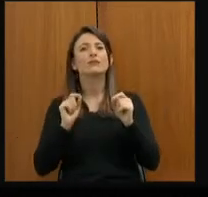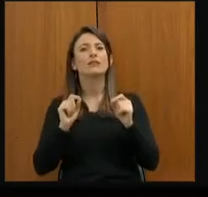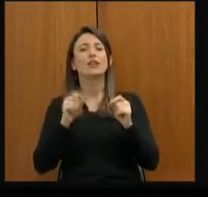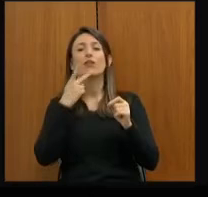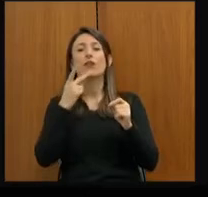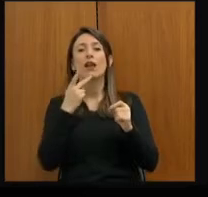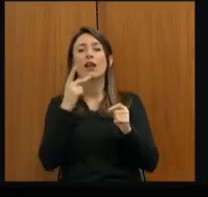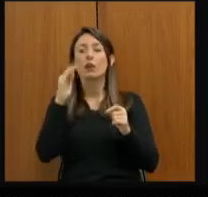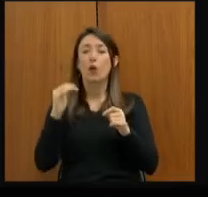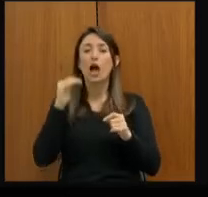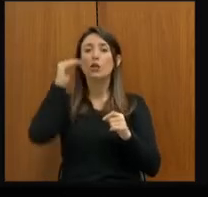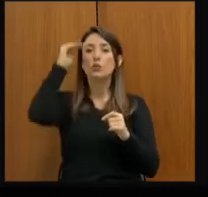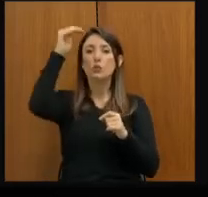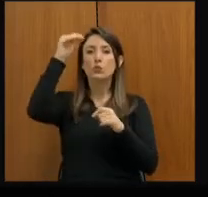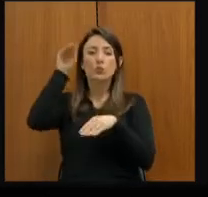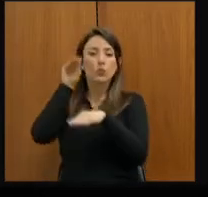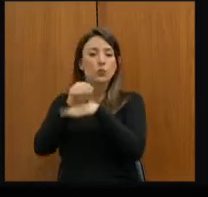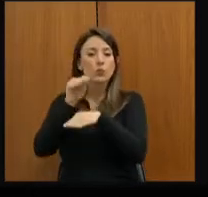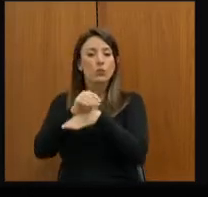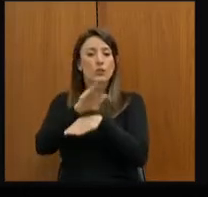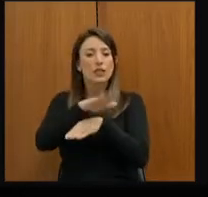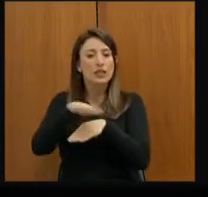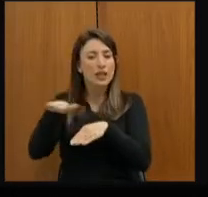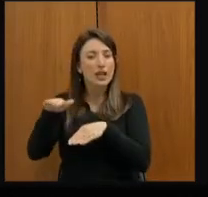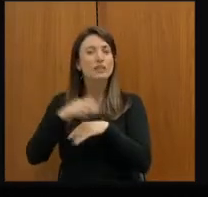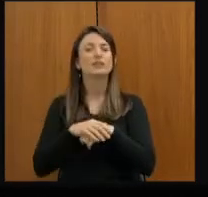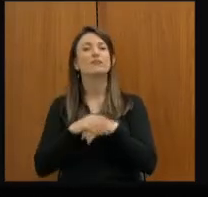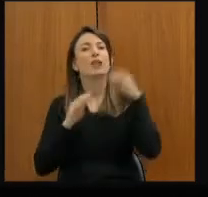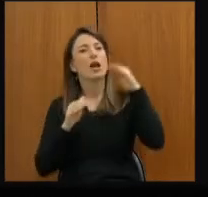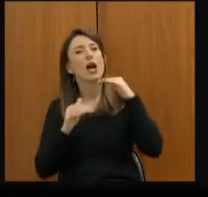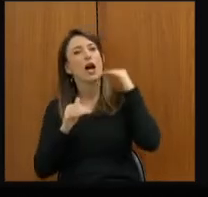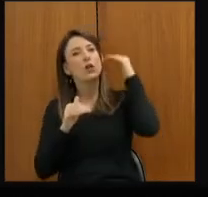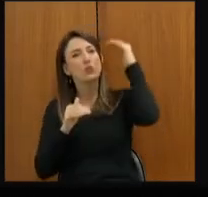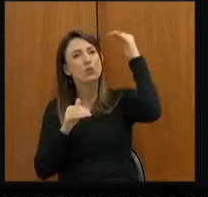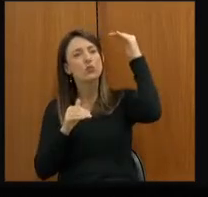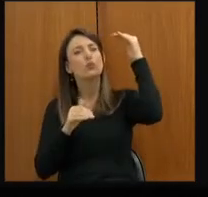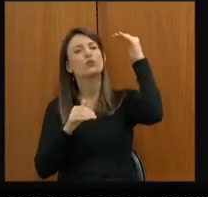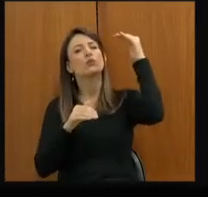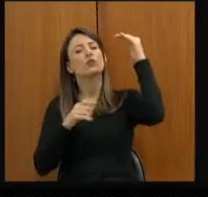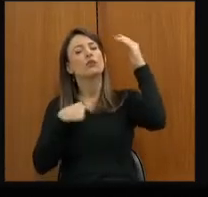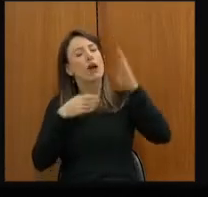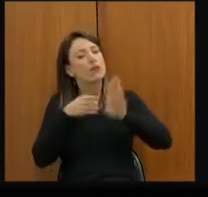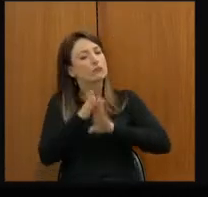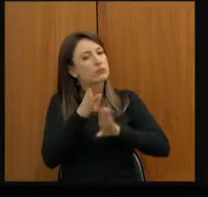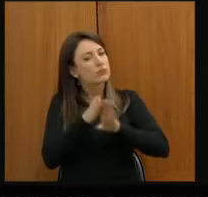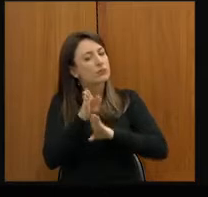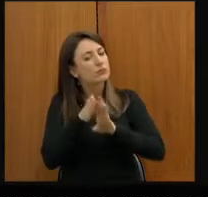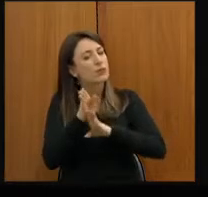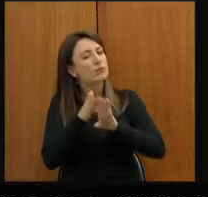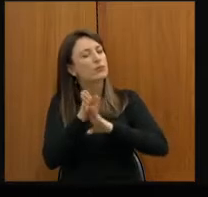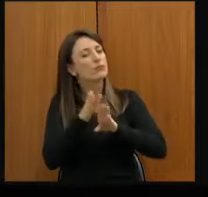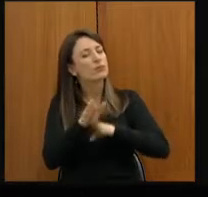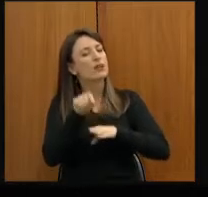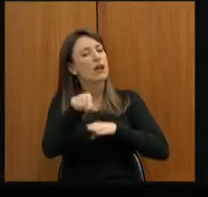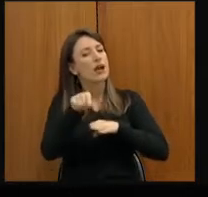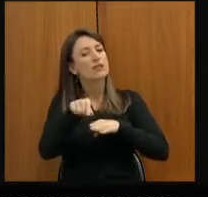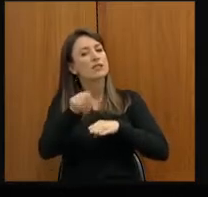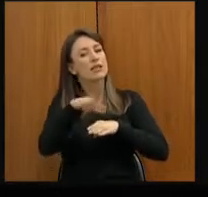um adulto que cuide de uma criança de um adulto que vai encaminhar essa criança atrás e um adulto responsável